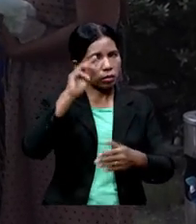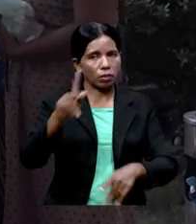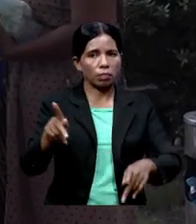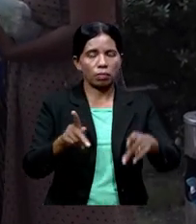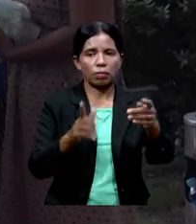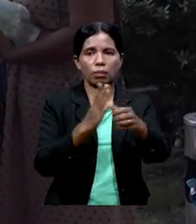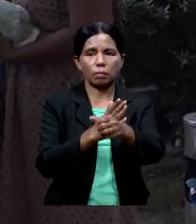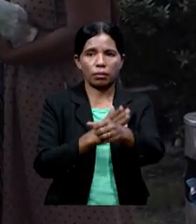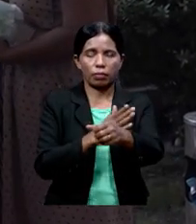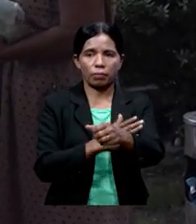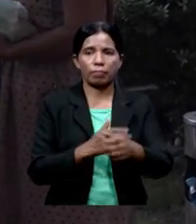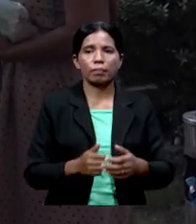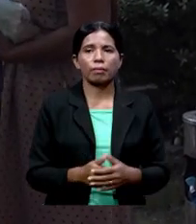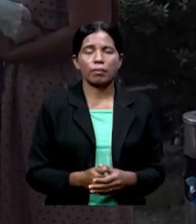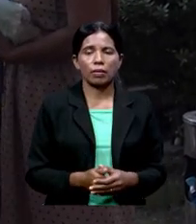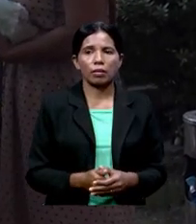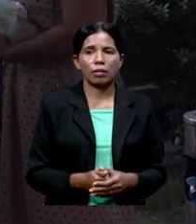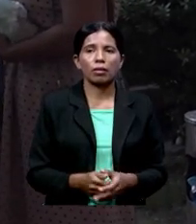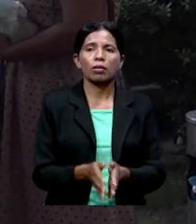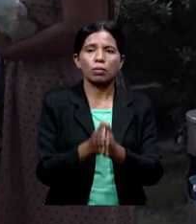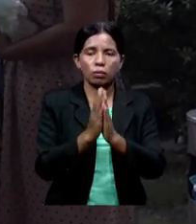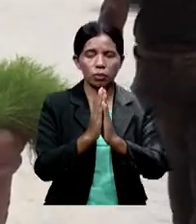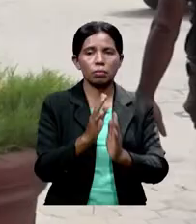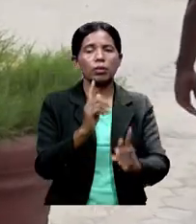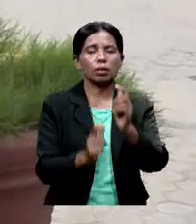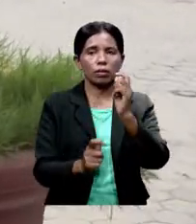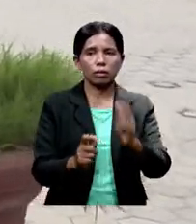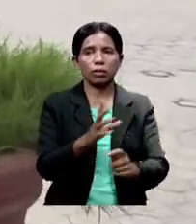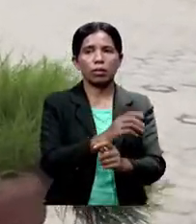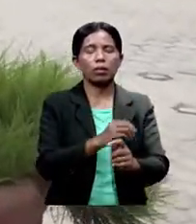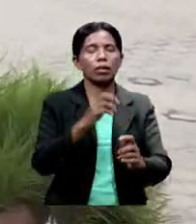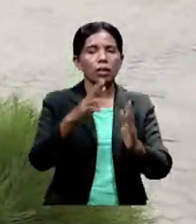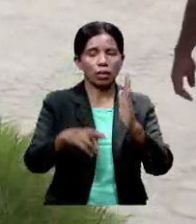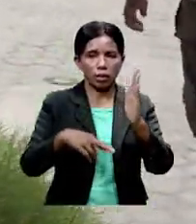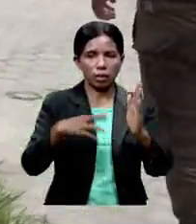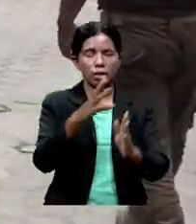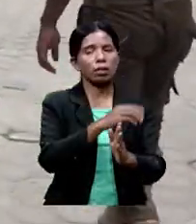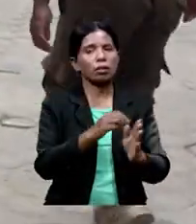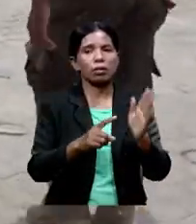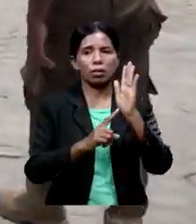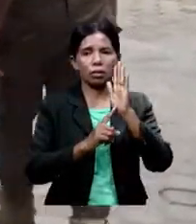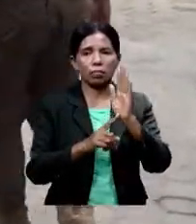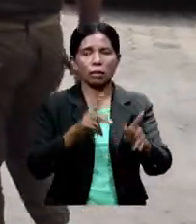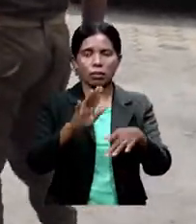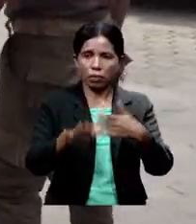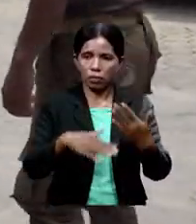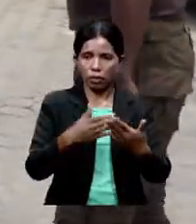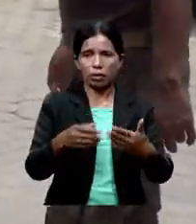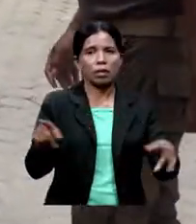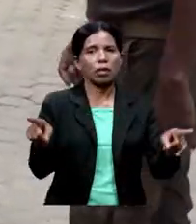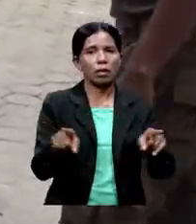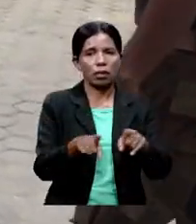promove. Nunemos defesa russo tribunal aplica medida coação nebe necessário bani cliente sira,